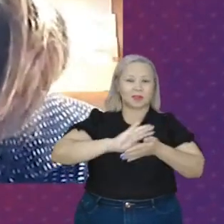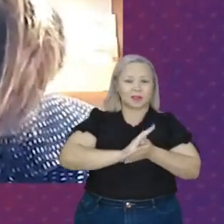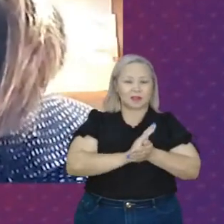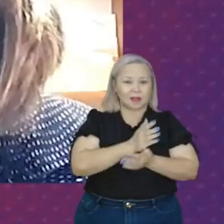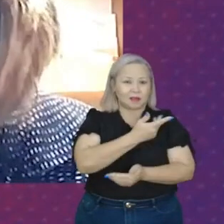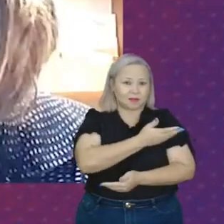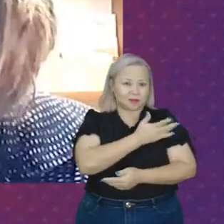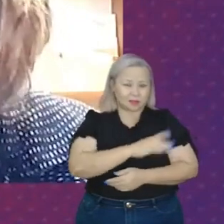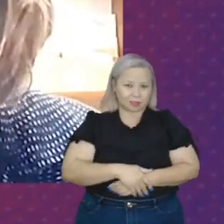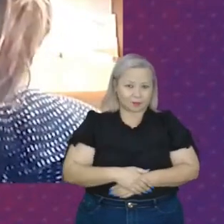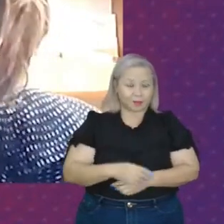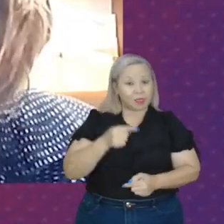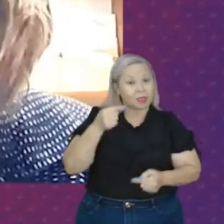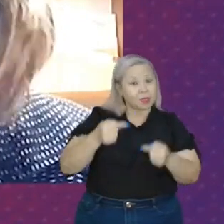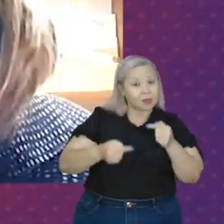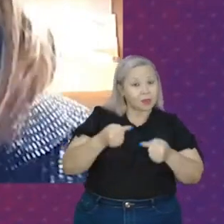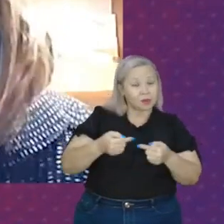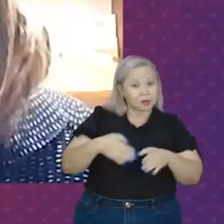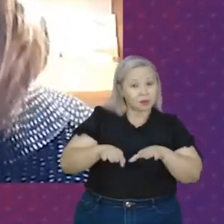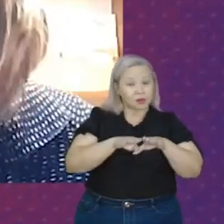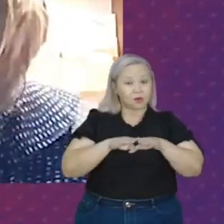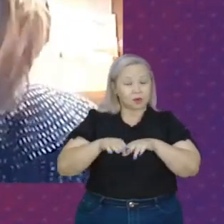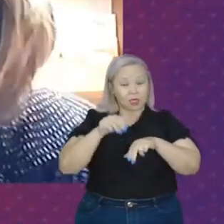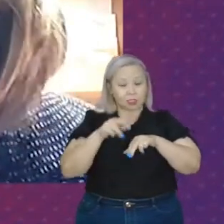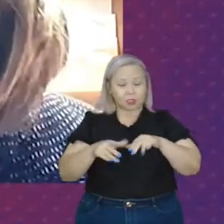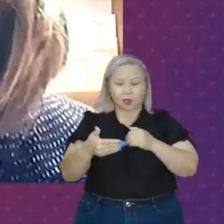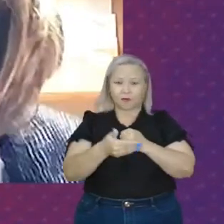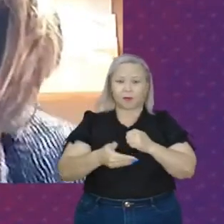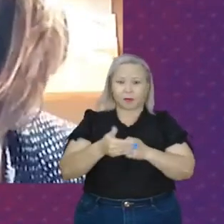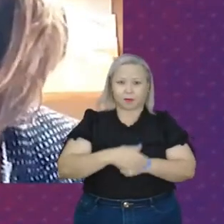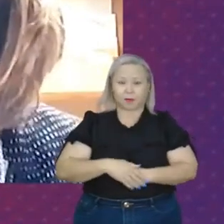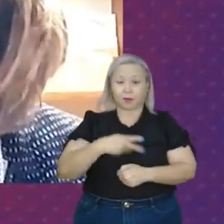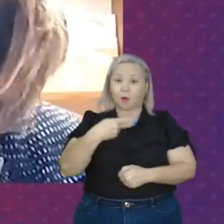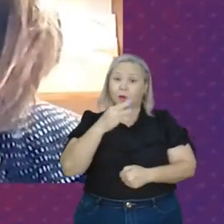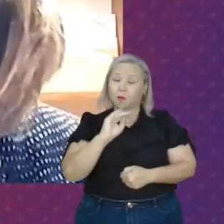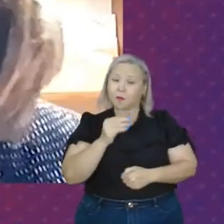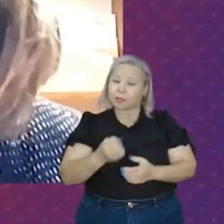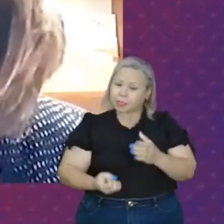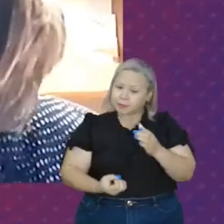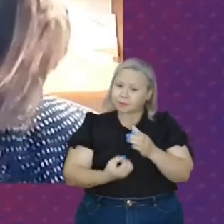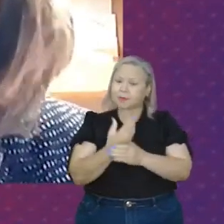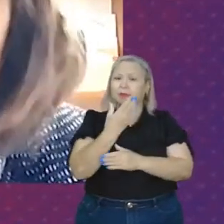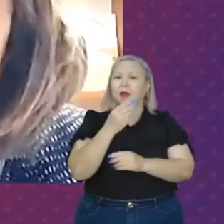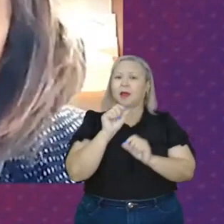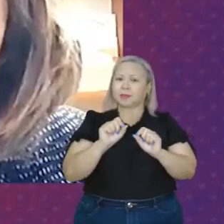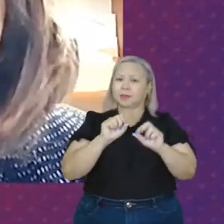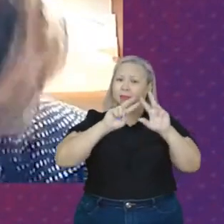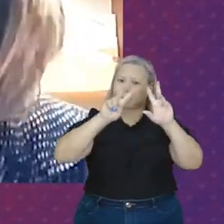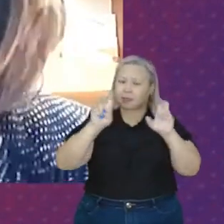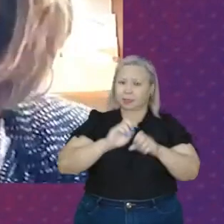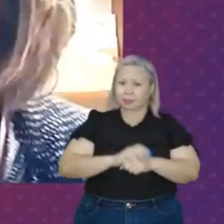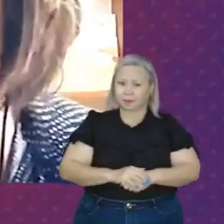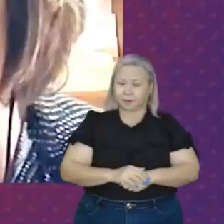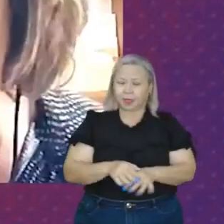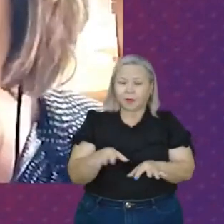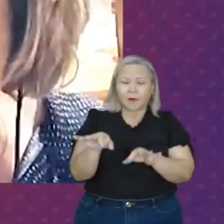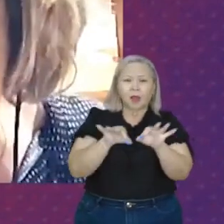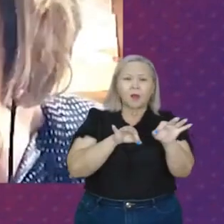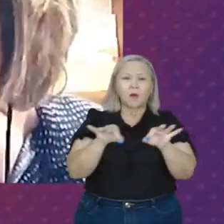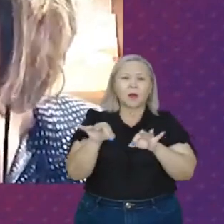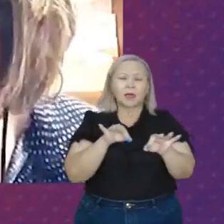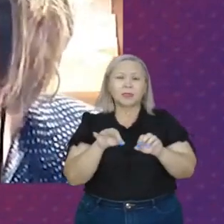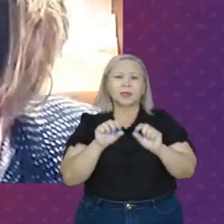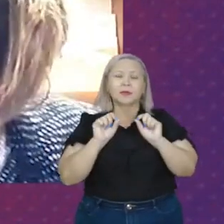de equidade de gênero é absolutamente fundamental. O PT nasce dessa forma e vai construindo os mecanismos para